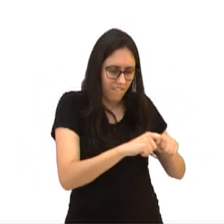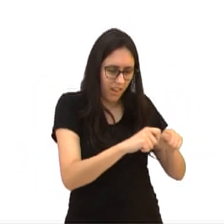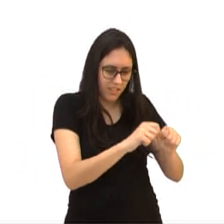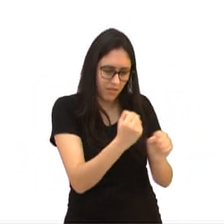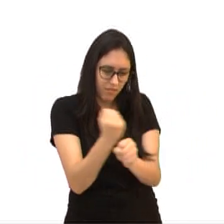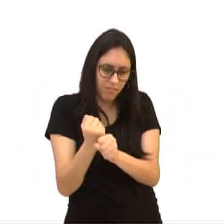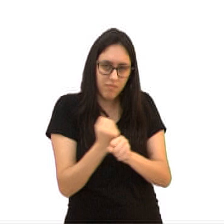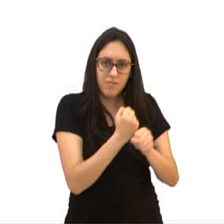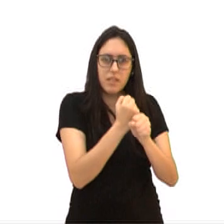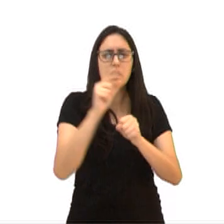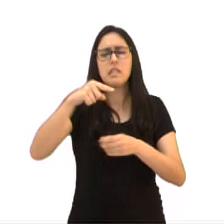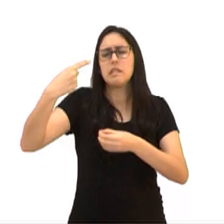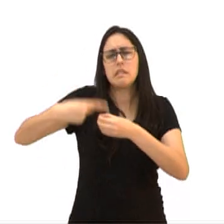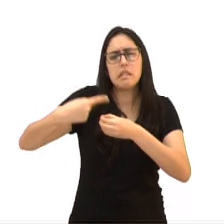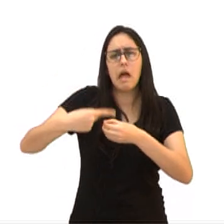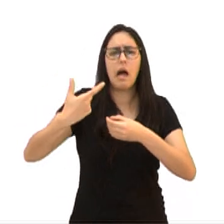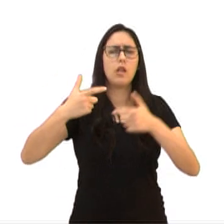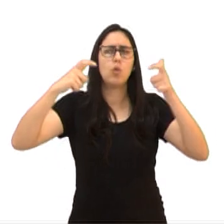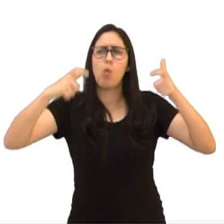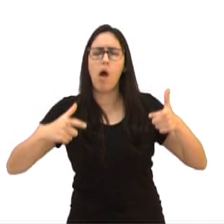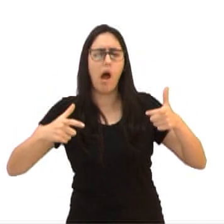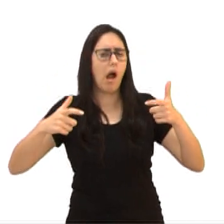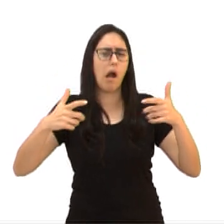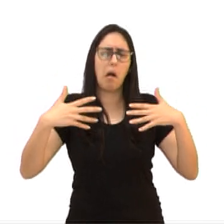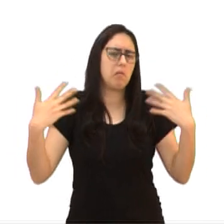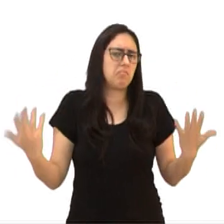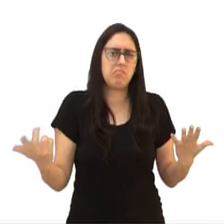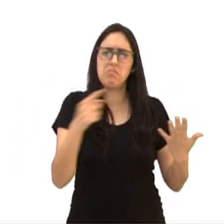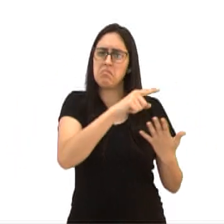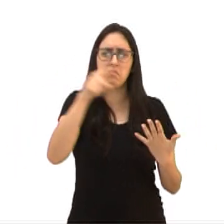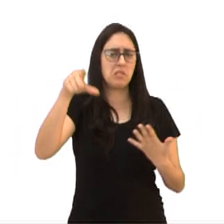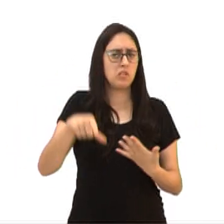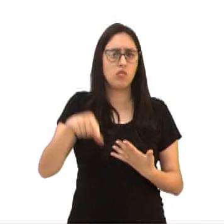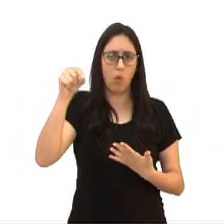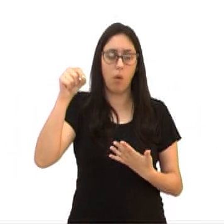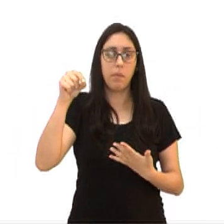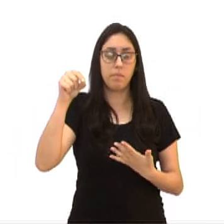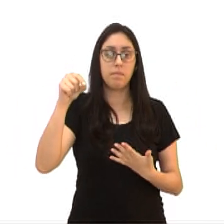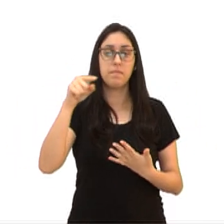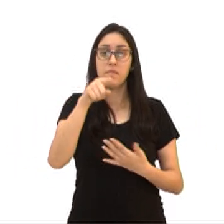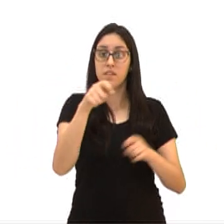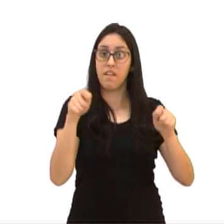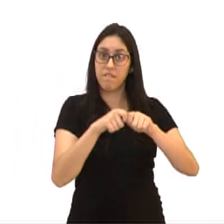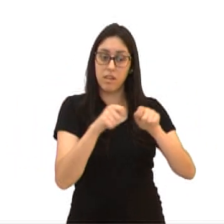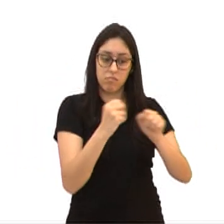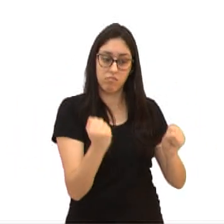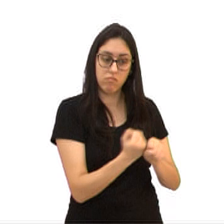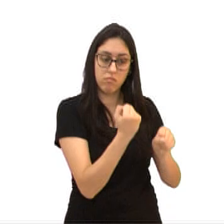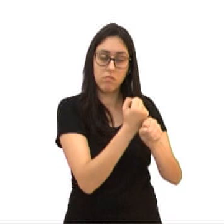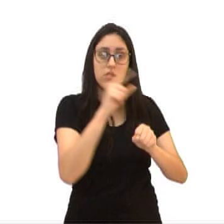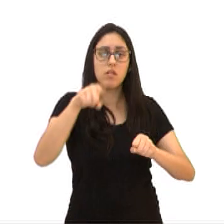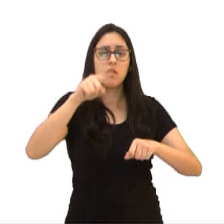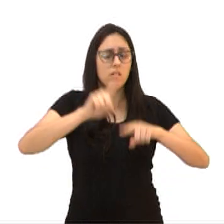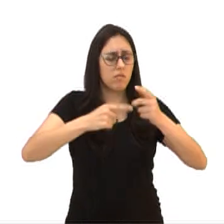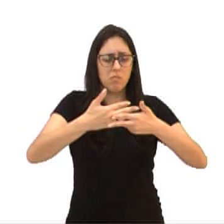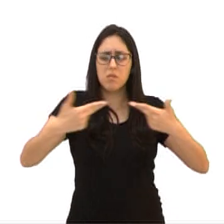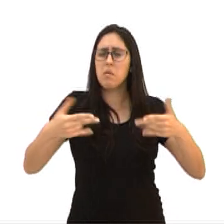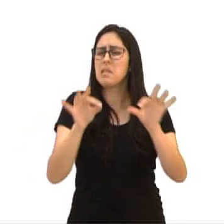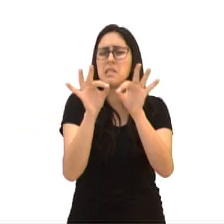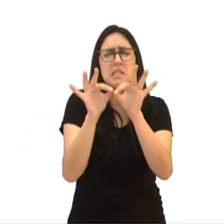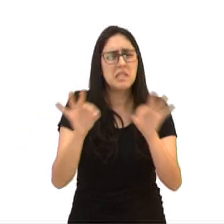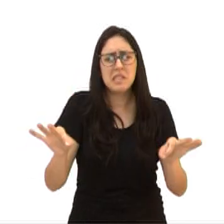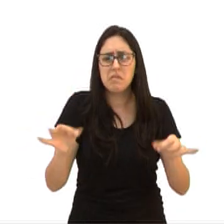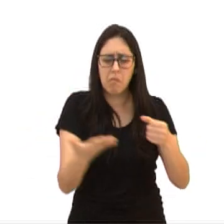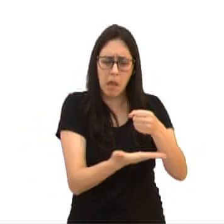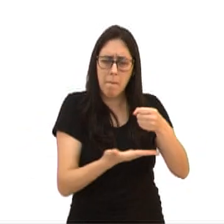obra, objeto ou estrutura. Para fazer uma maquete escolar, usamos materiais simples. Para a